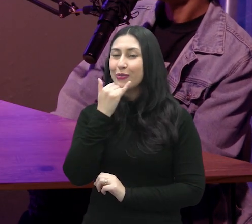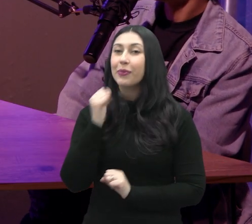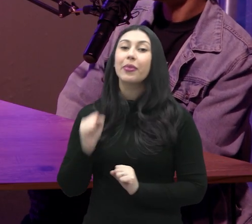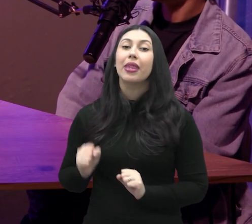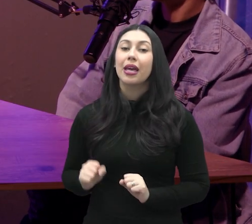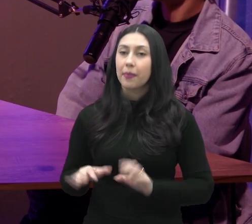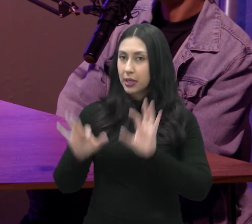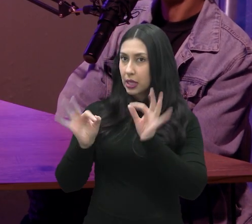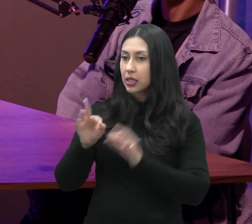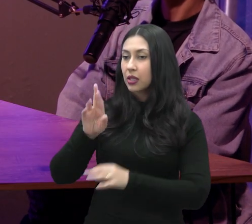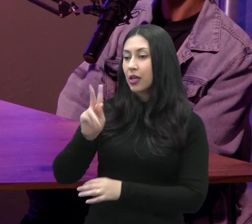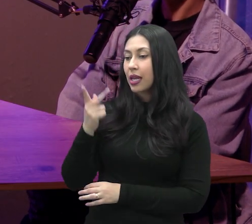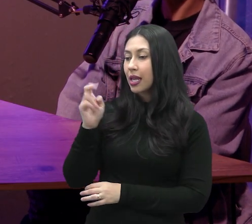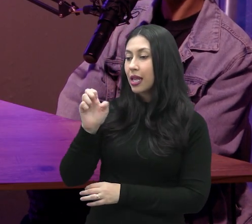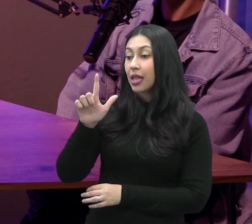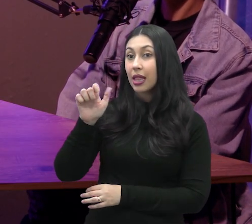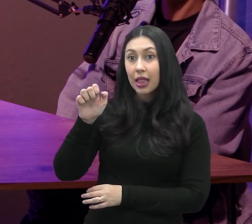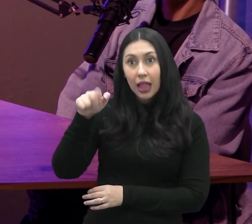atrizes.